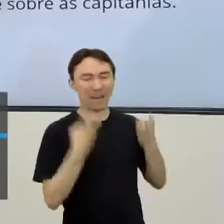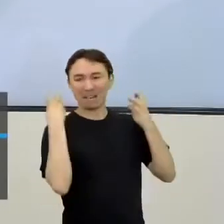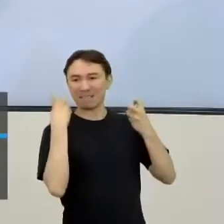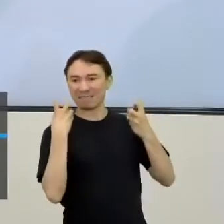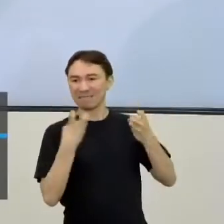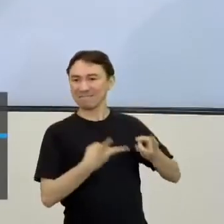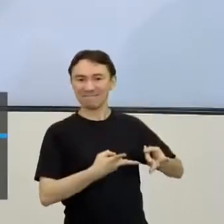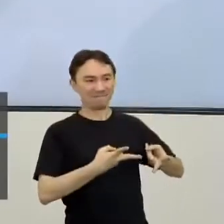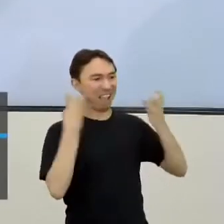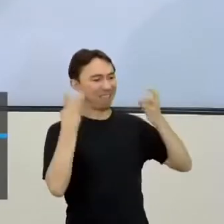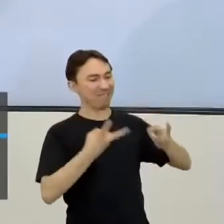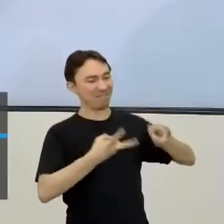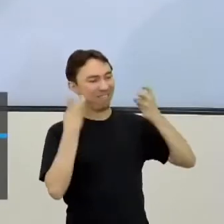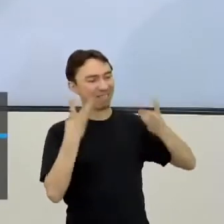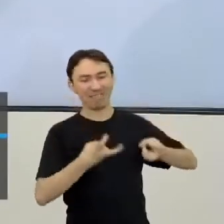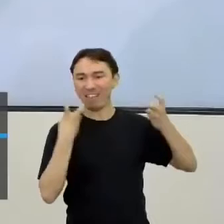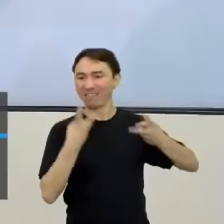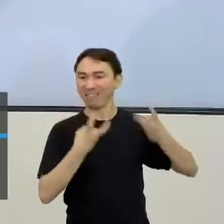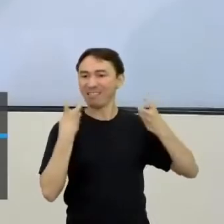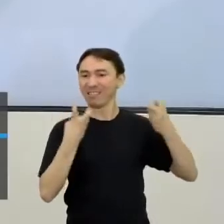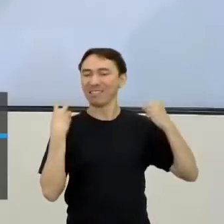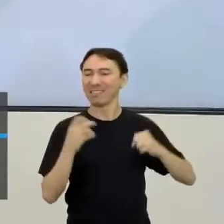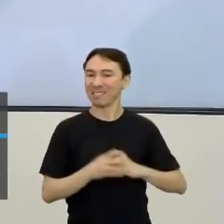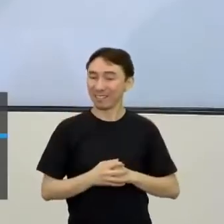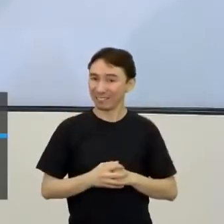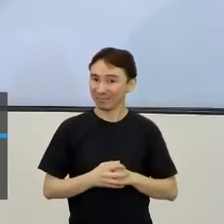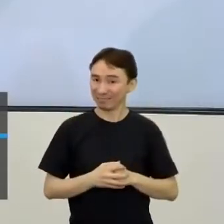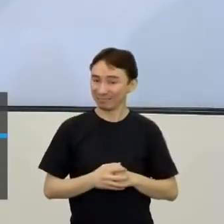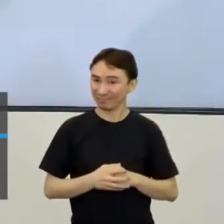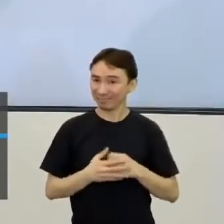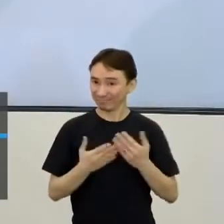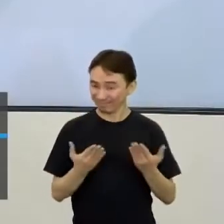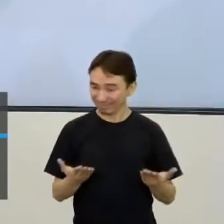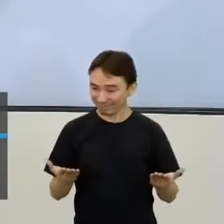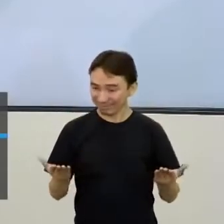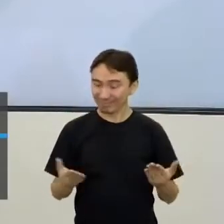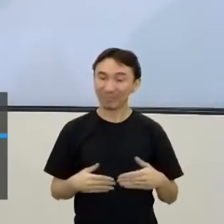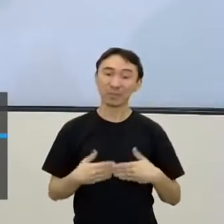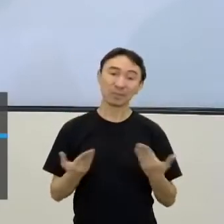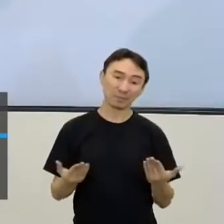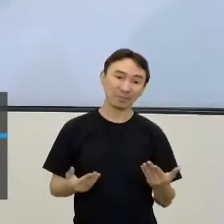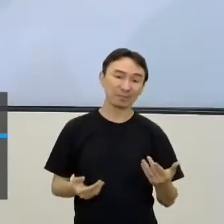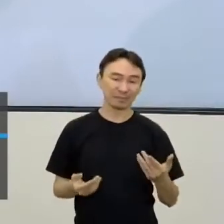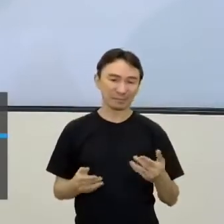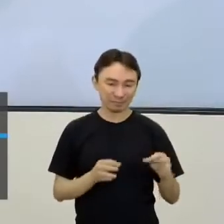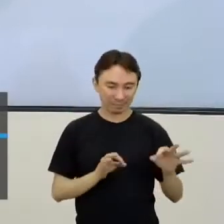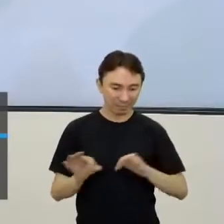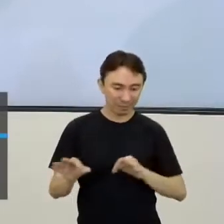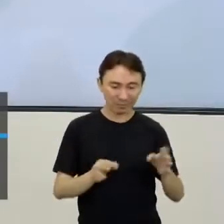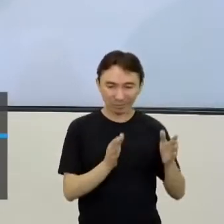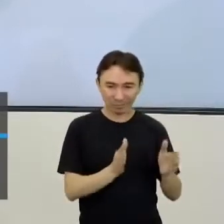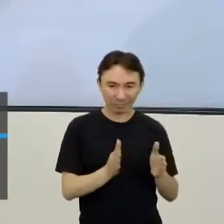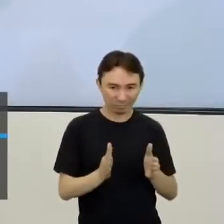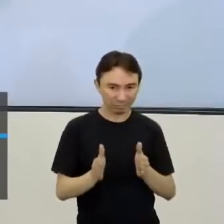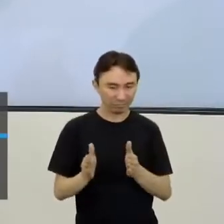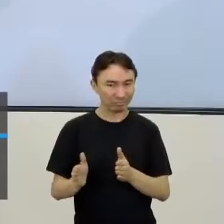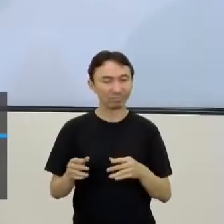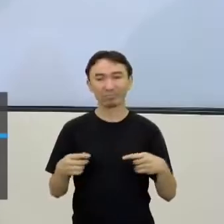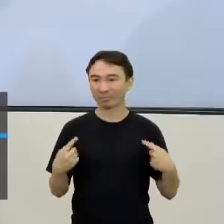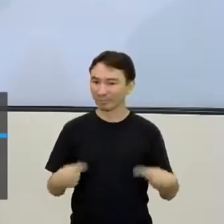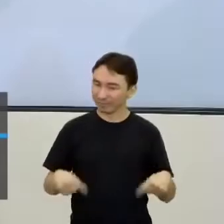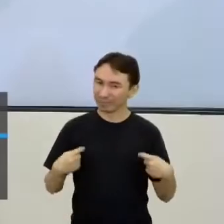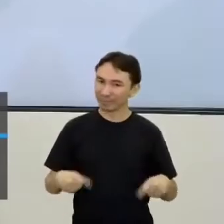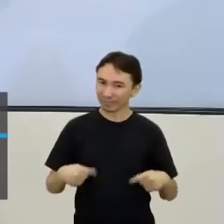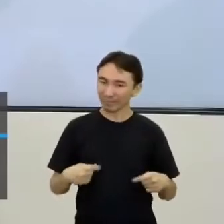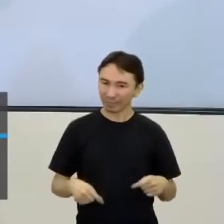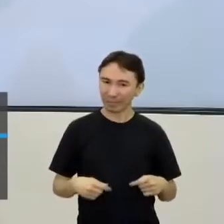da colônia. E aí, a gente precisa ainda organizar esse território, né? As capitanias hereditárias, elas